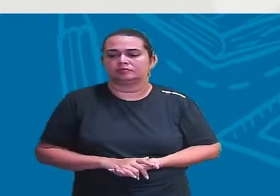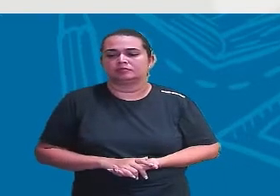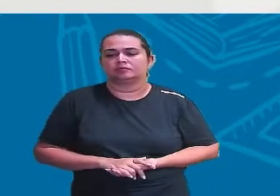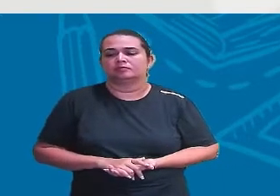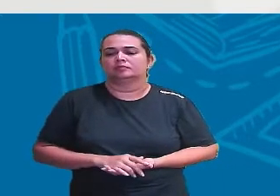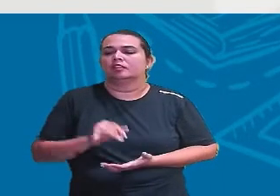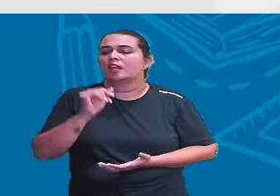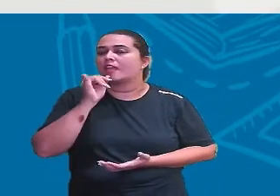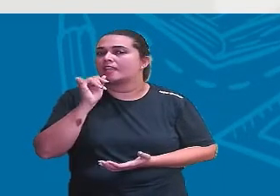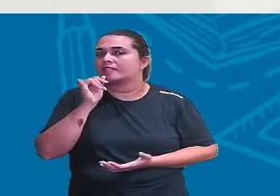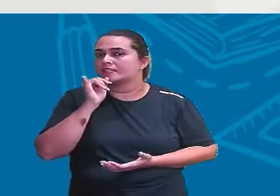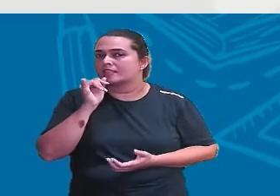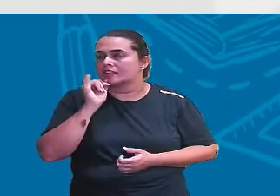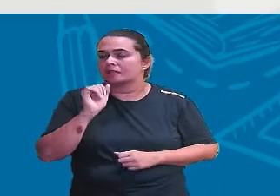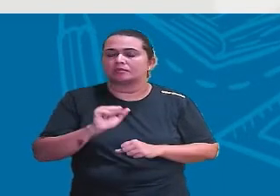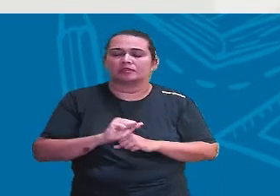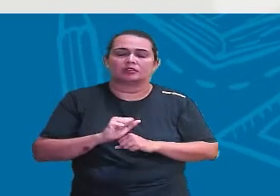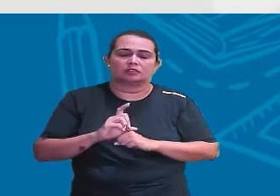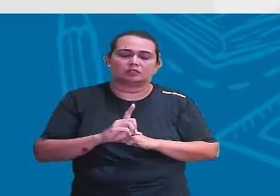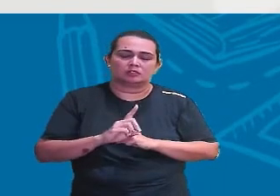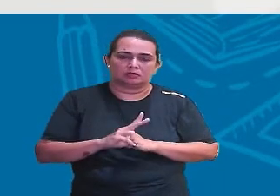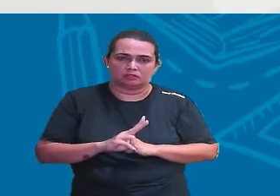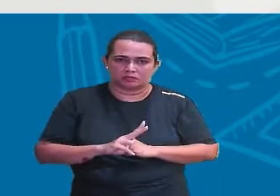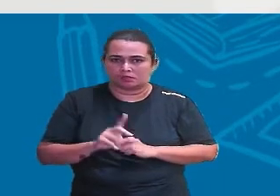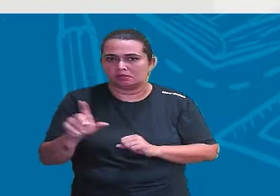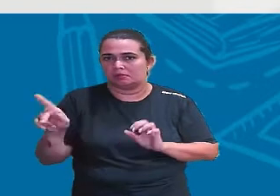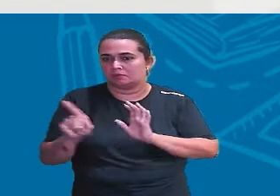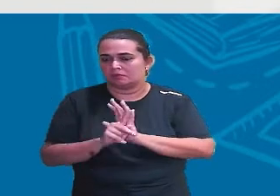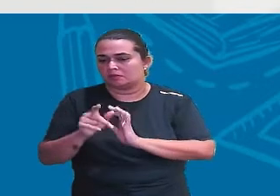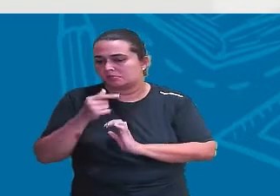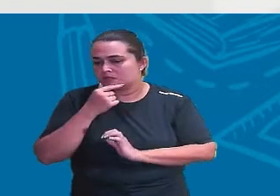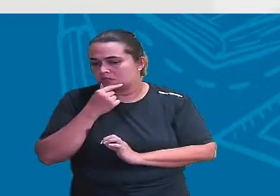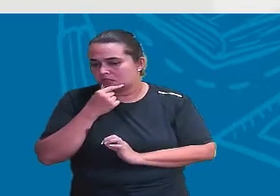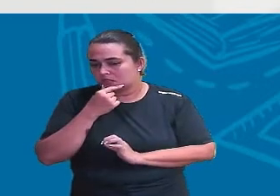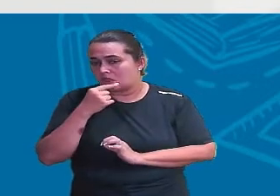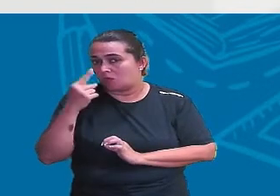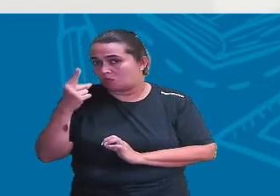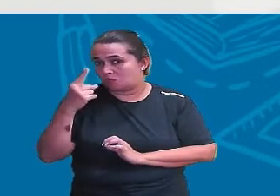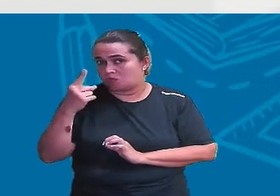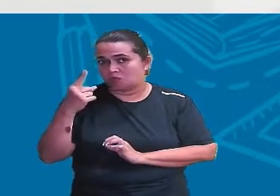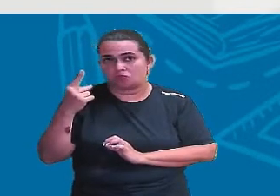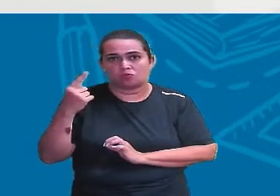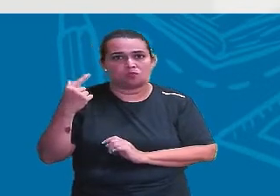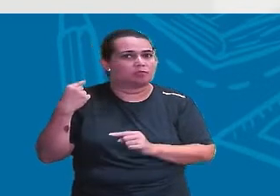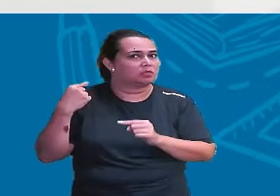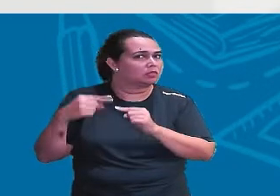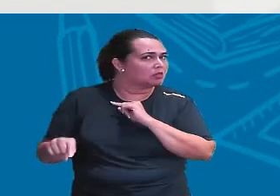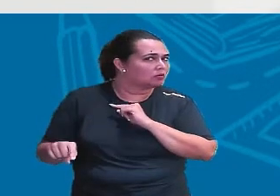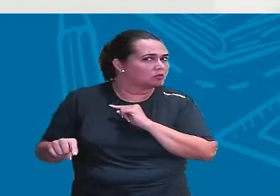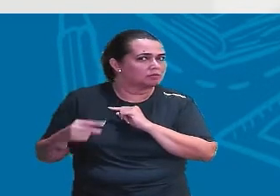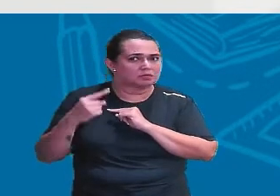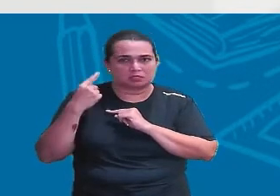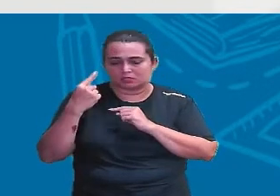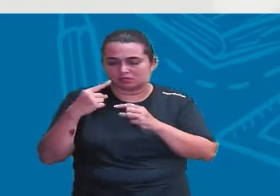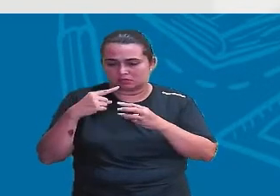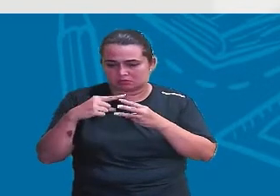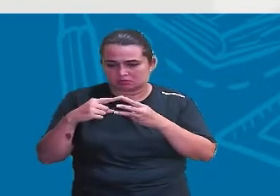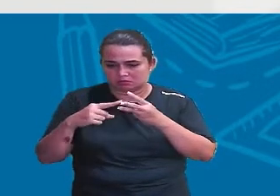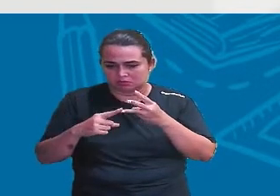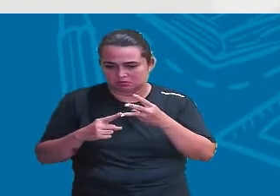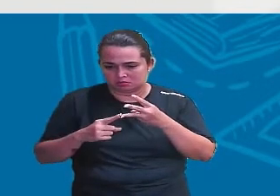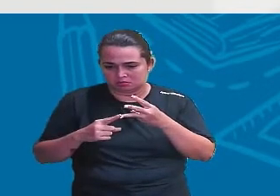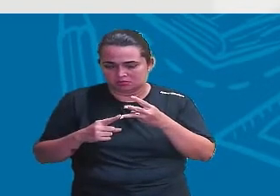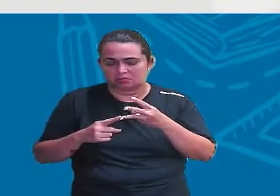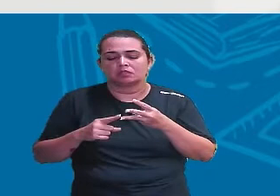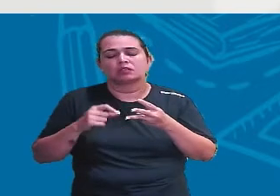são exemplos de advérbios conjuntivos do inglês, exceto. Então, a gente tem aí 3 opções que são